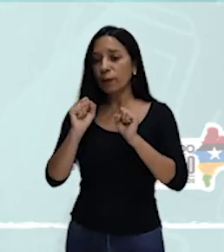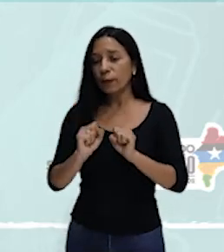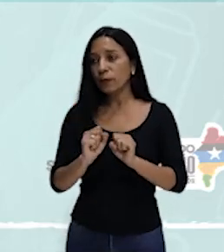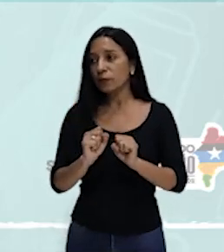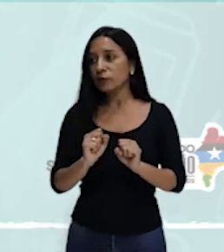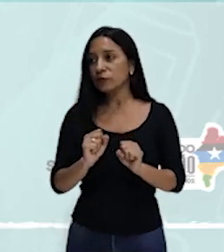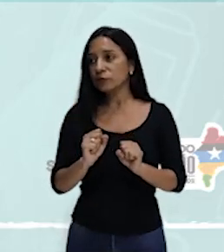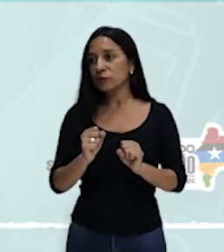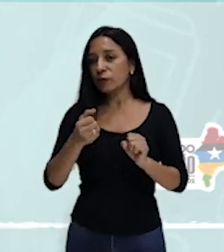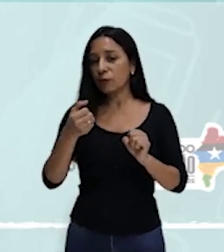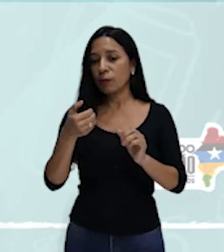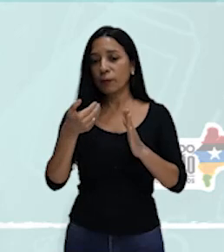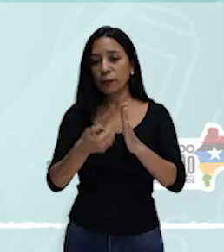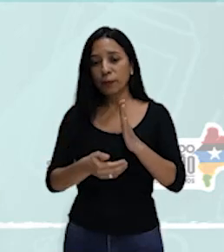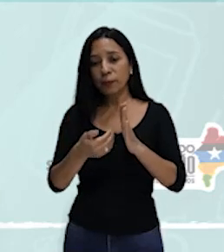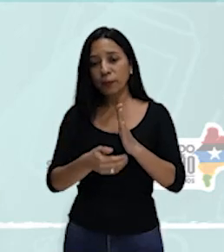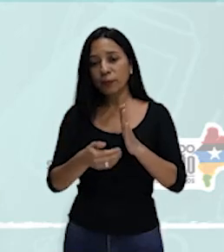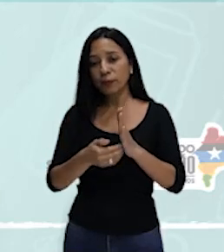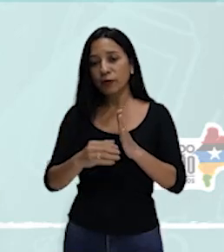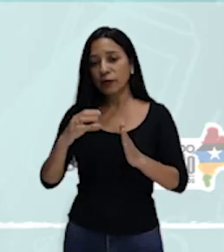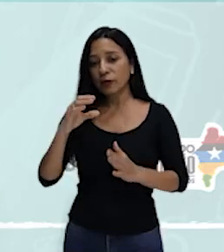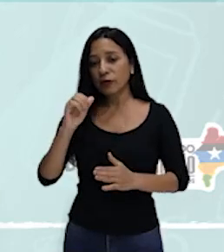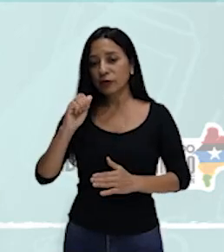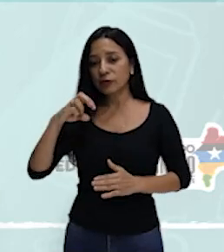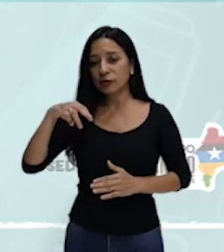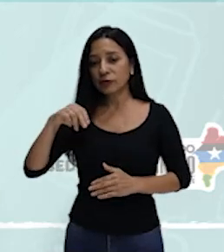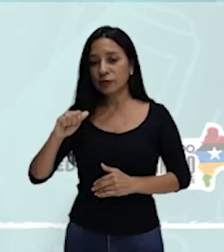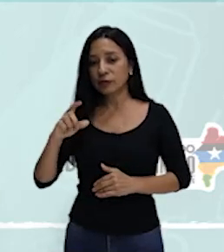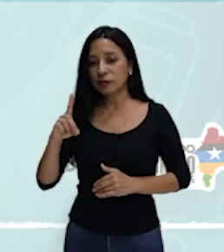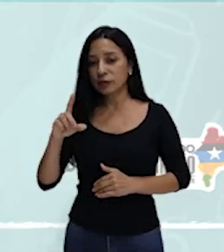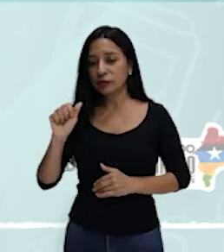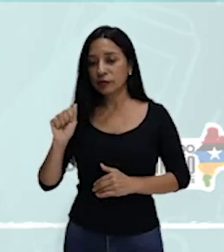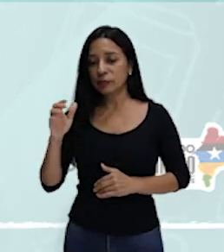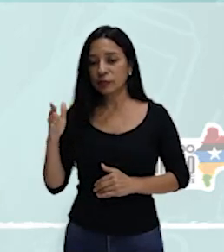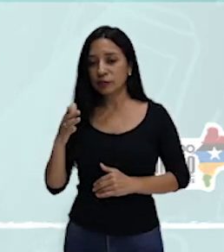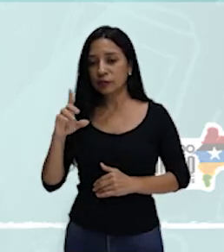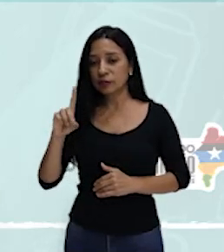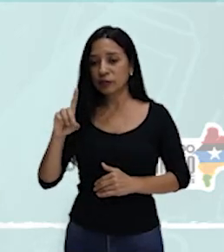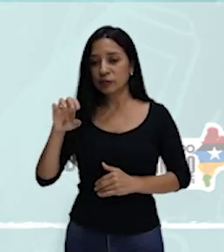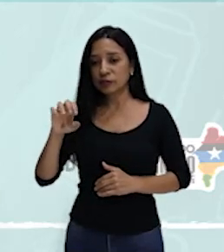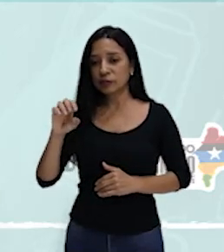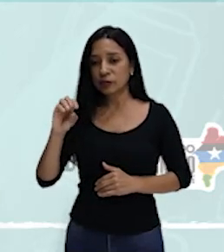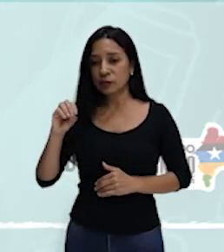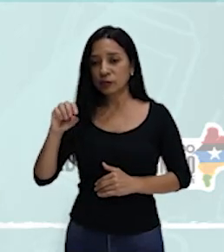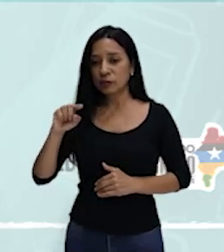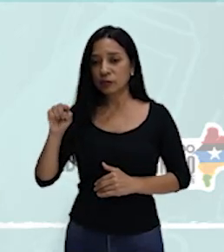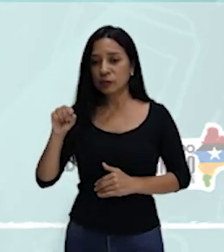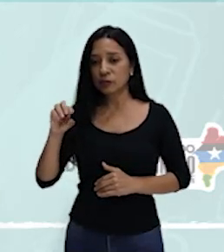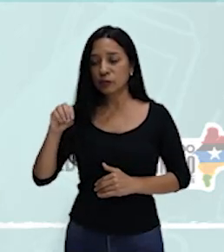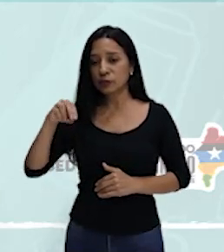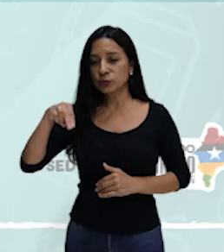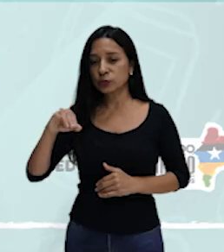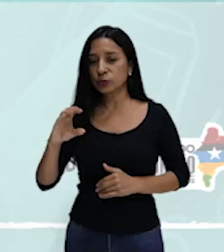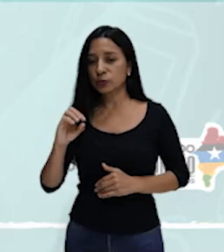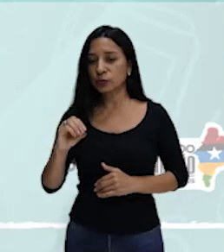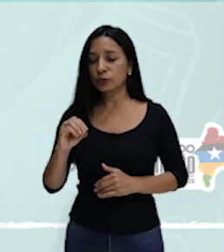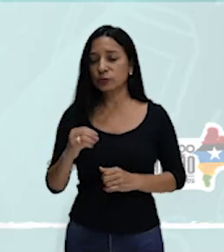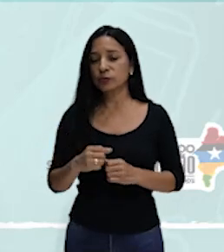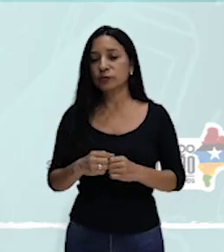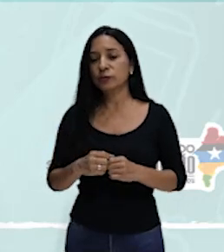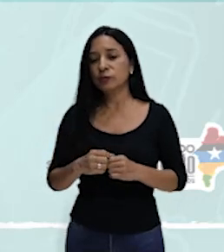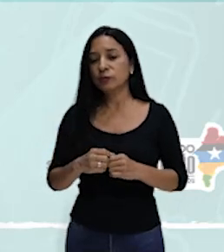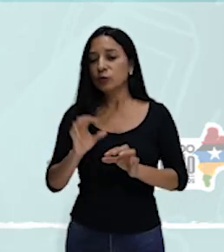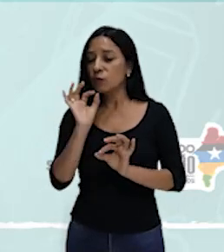a destruição da camada de ozônio. A camada de ozônio, né, que é uma das camadas da atmosfera,